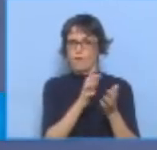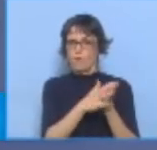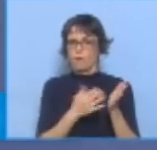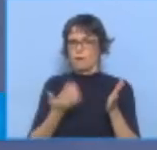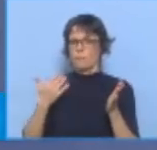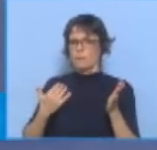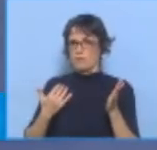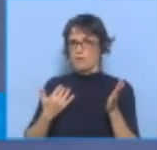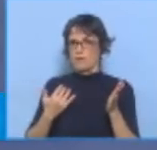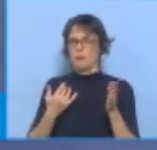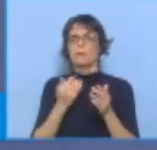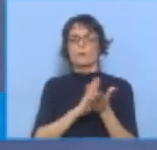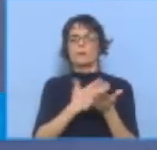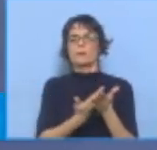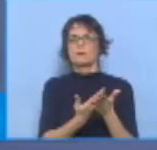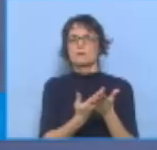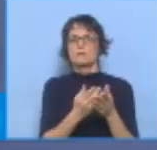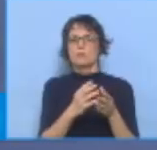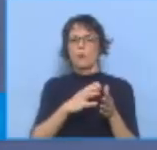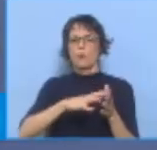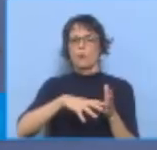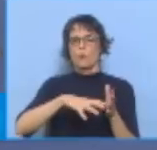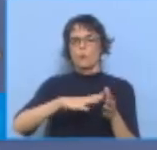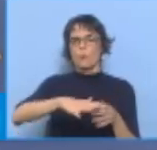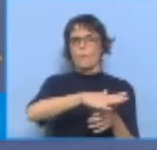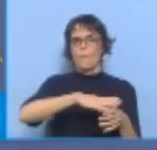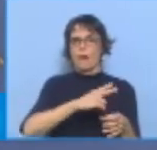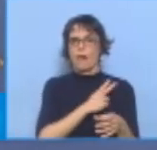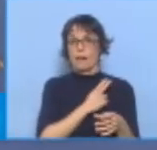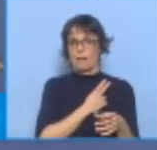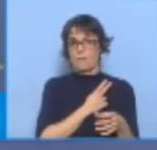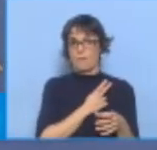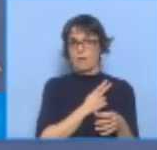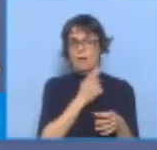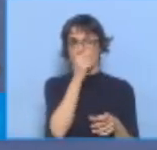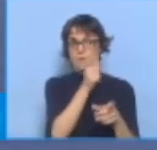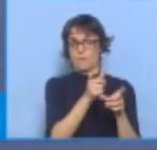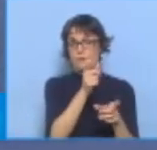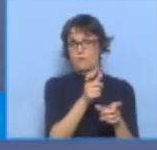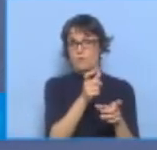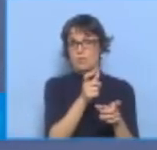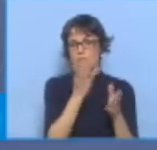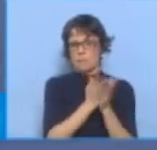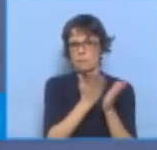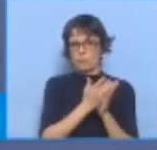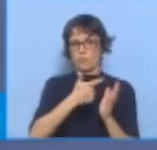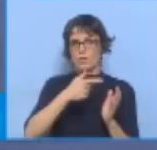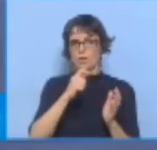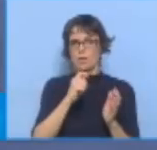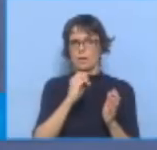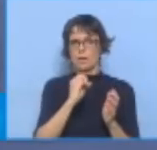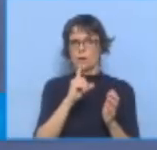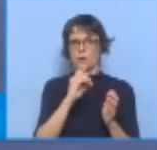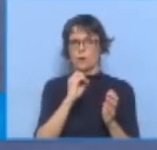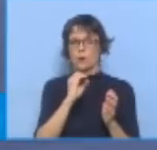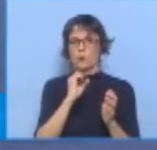uma tradução académica, a pensar num público que são os estudantes de teologia e precisam de ter um texto que lhes aproxime